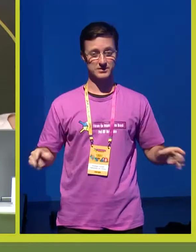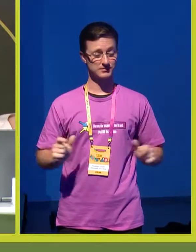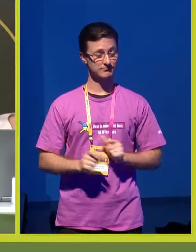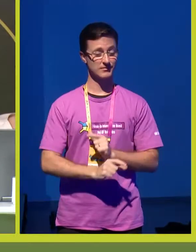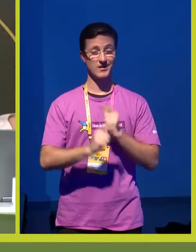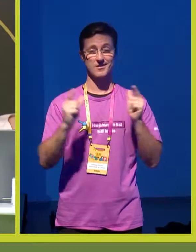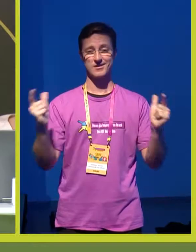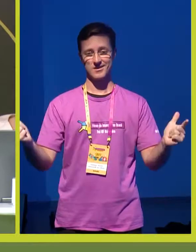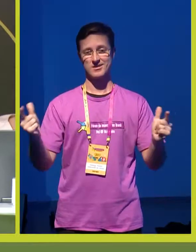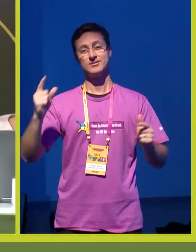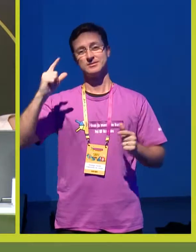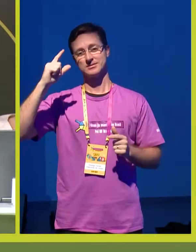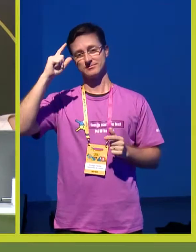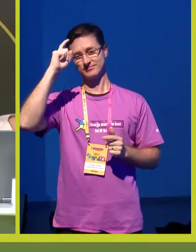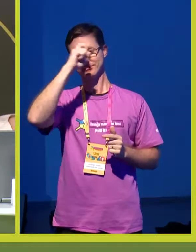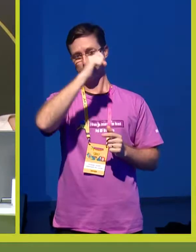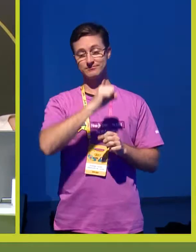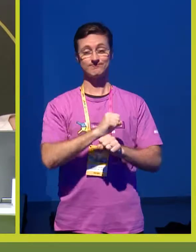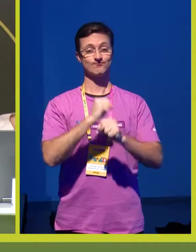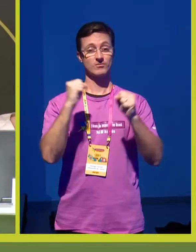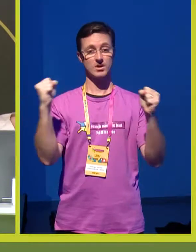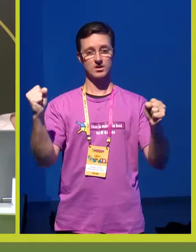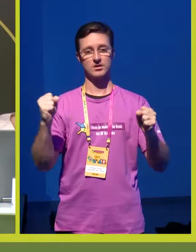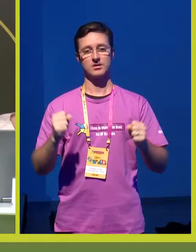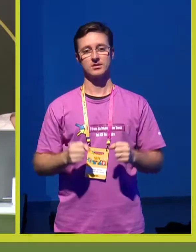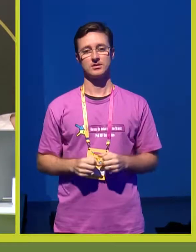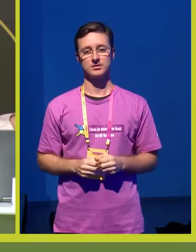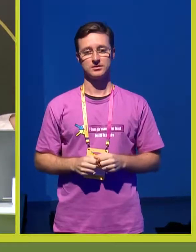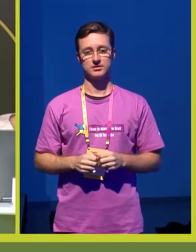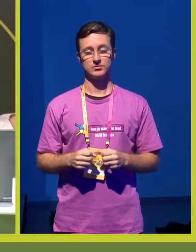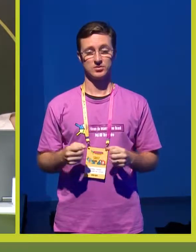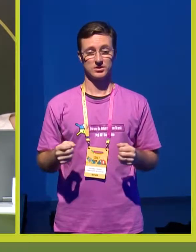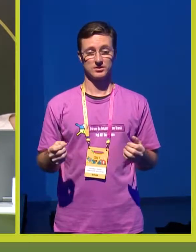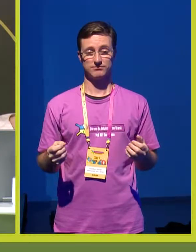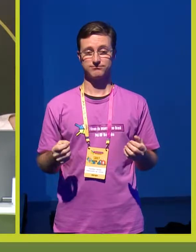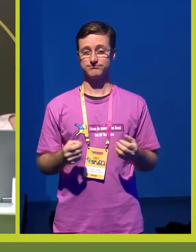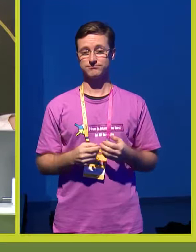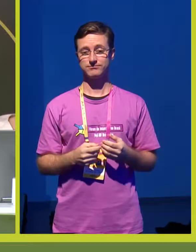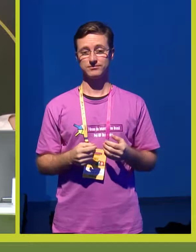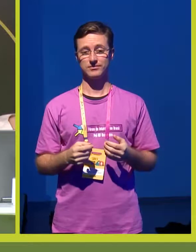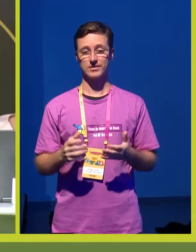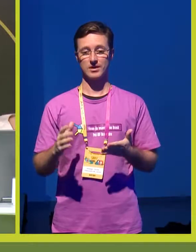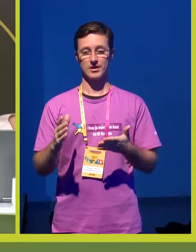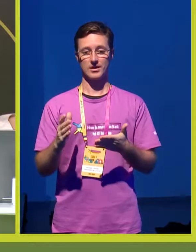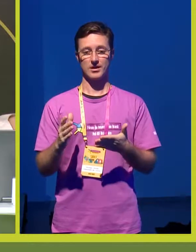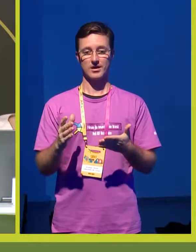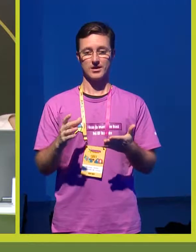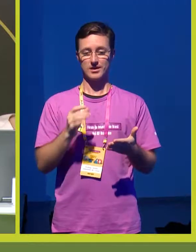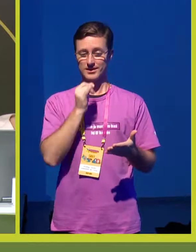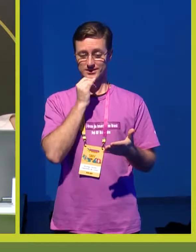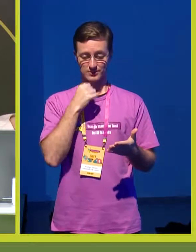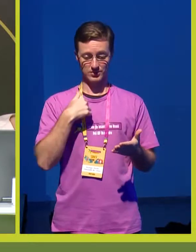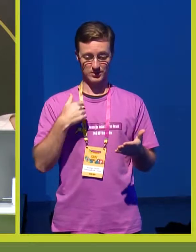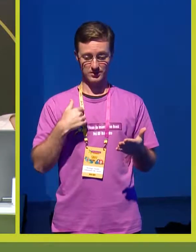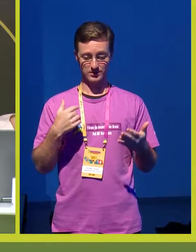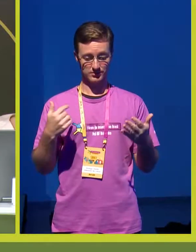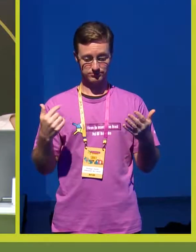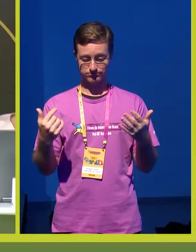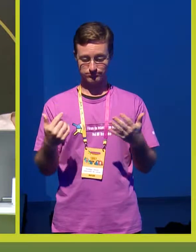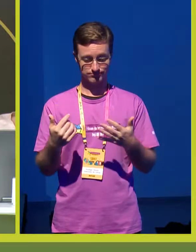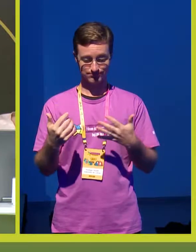muito grande, especialmente para uma pessoa prolixa que perdeu os slides a caminho daqui.